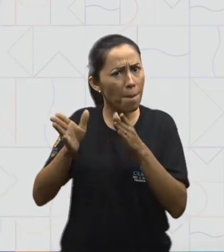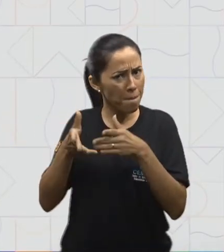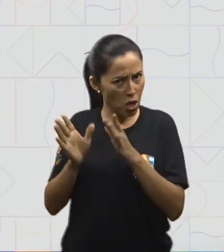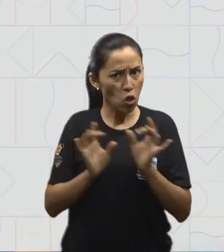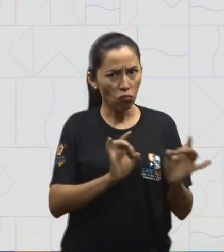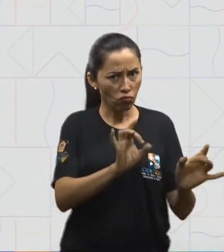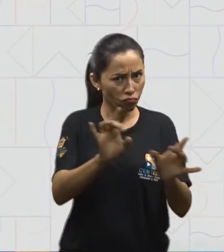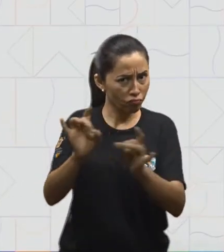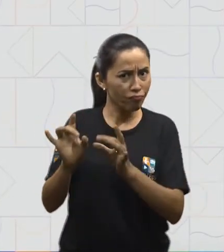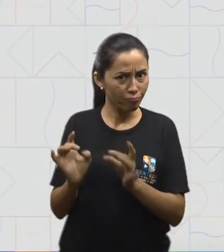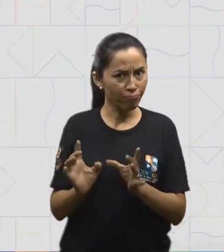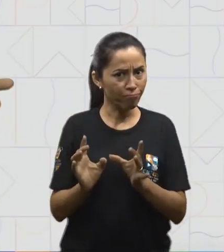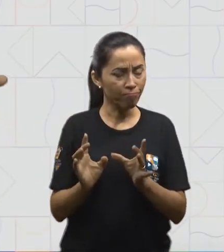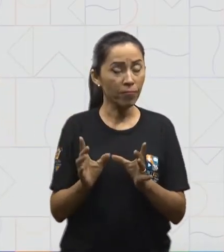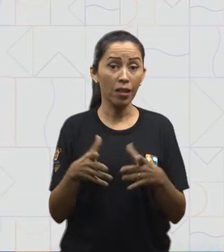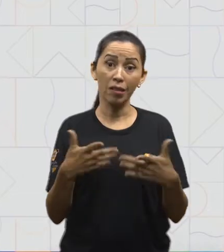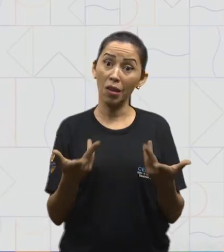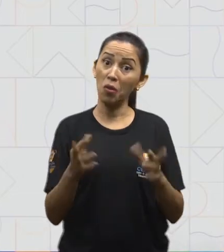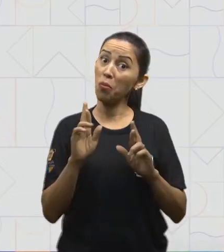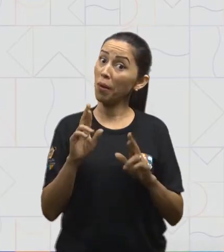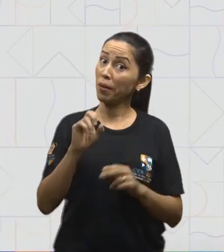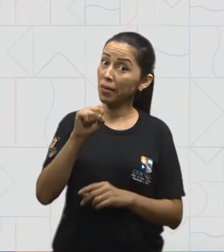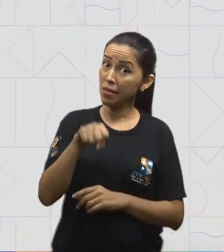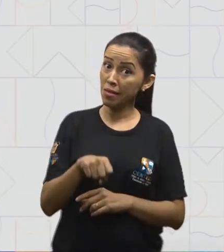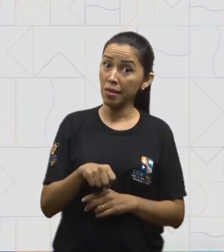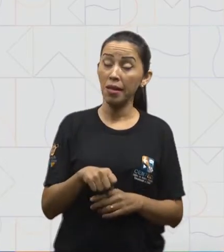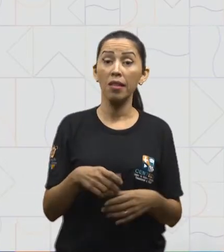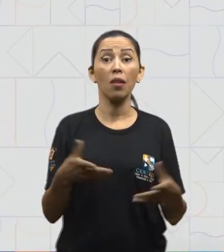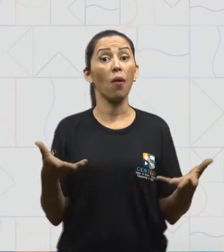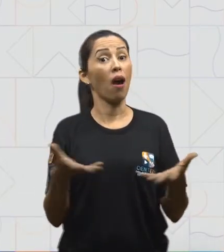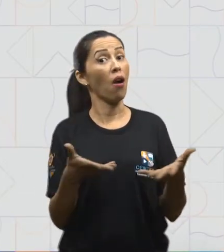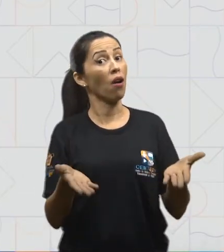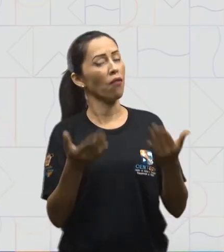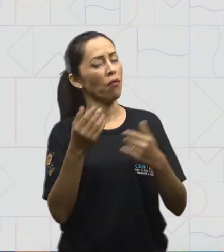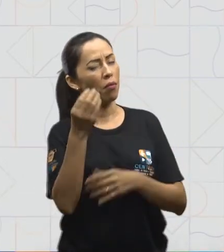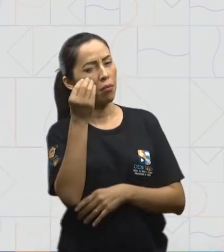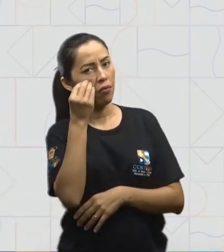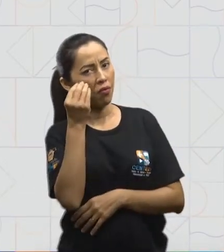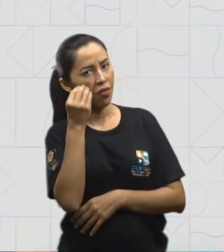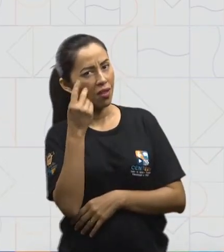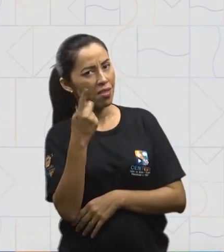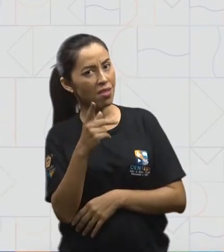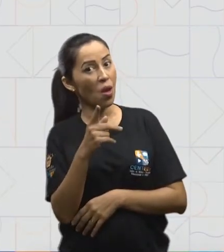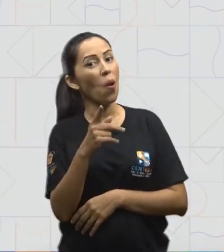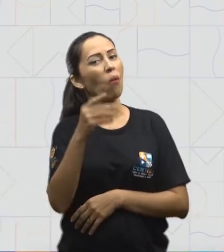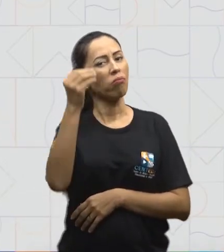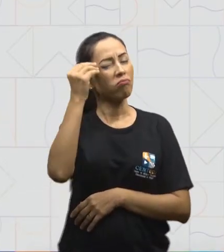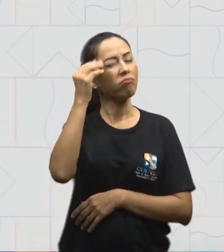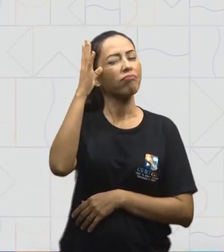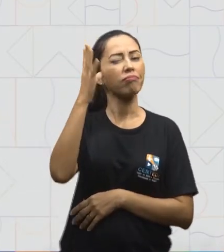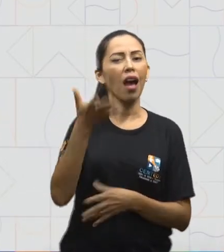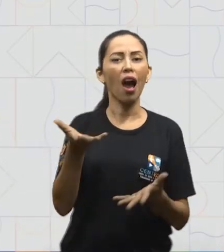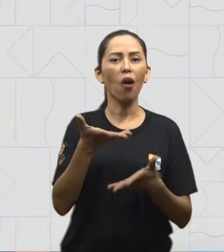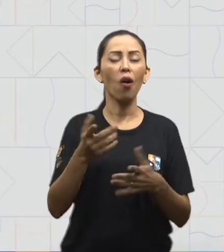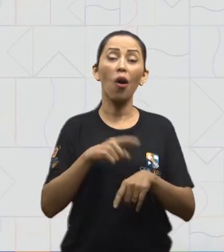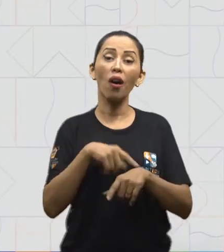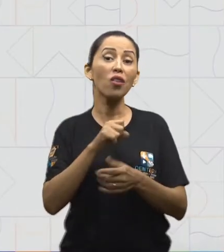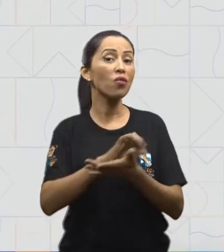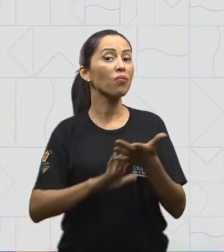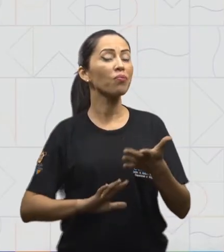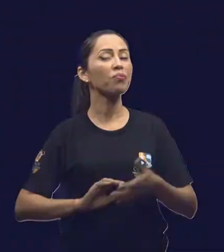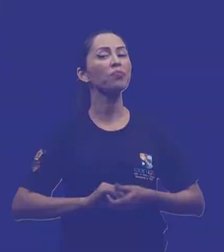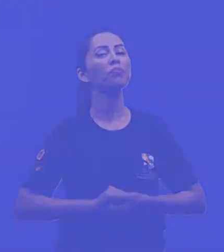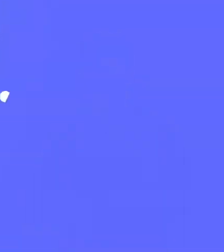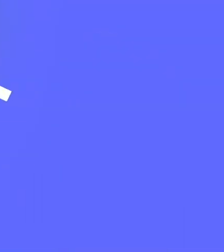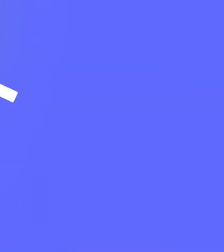da vida comercial? Eu espero que sim. Então, vamos testar os nossos conhecimentos. Acompanhe comigo a hora da